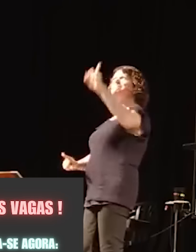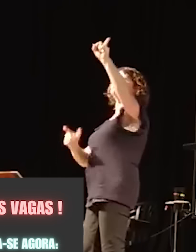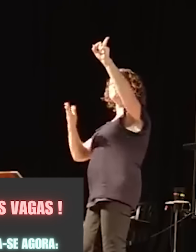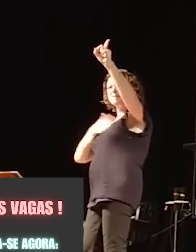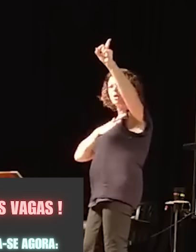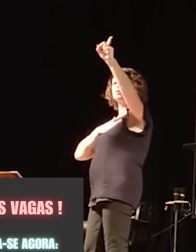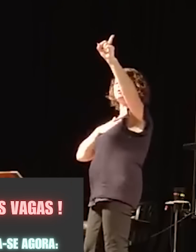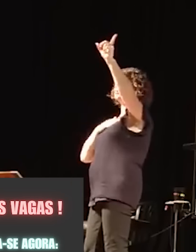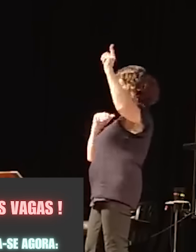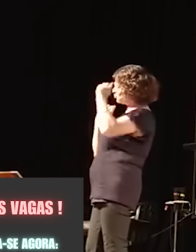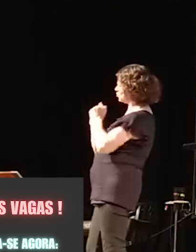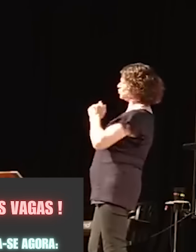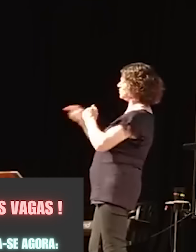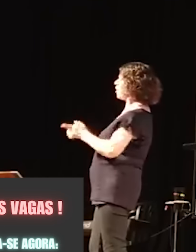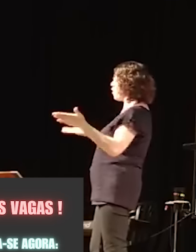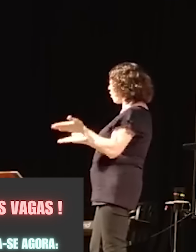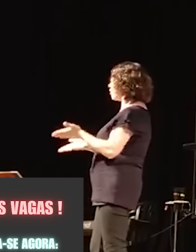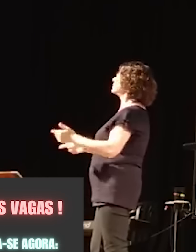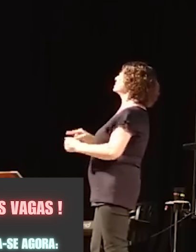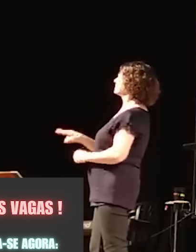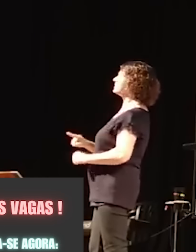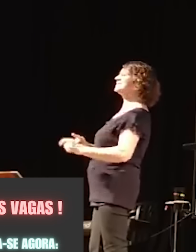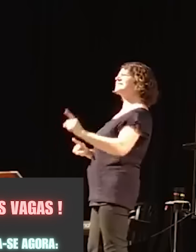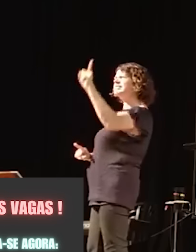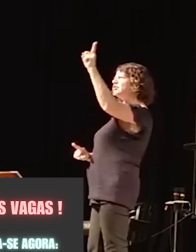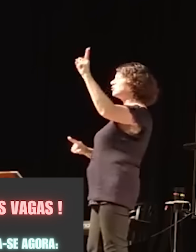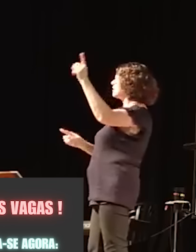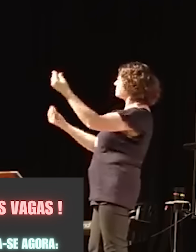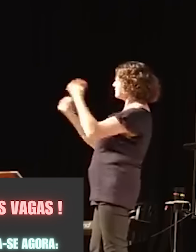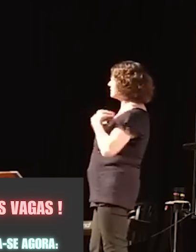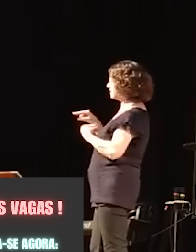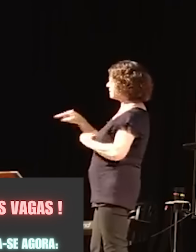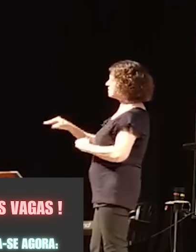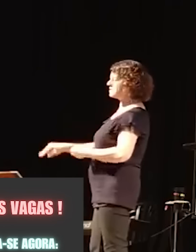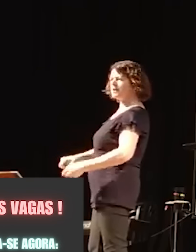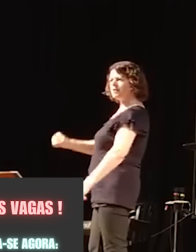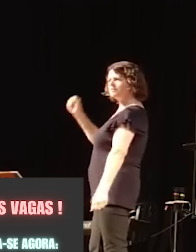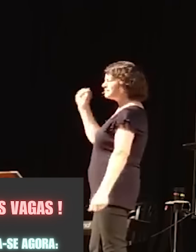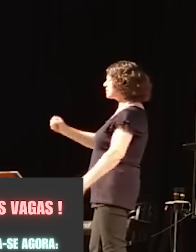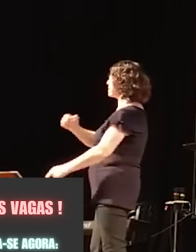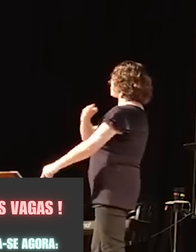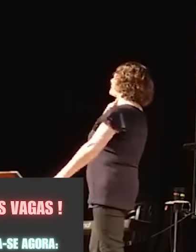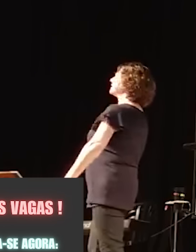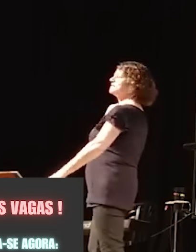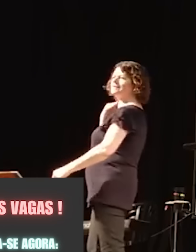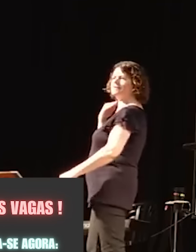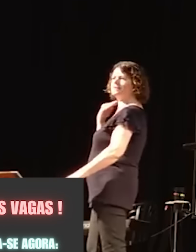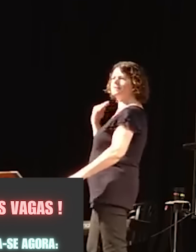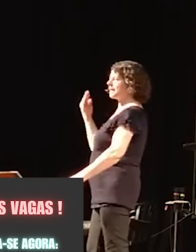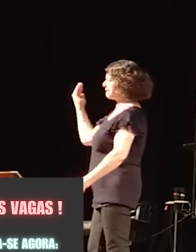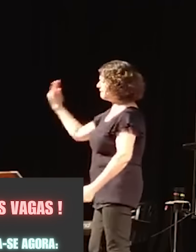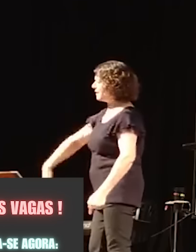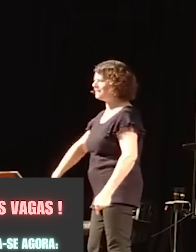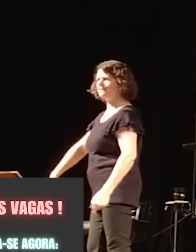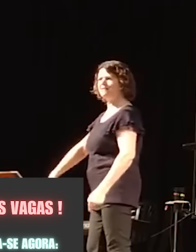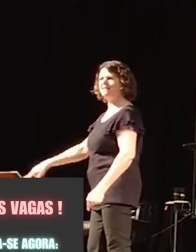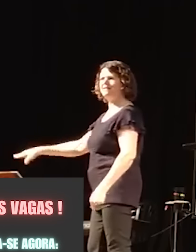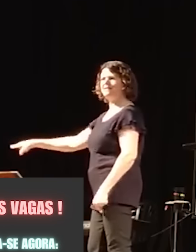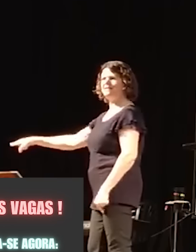tens afrontado hoje mesmo o senhor te entregará na minha mão feliz te ei e tirar-te Ei a cabeça não pera aí